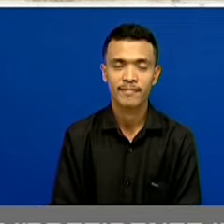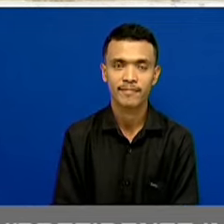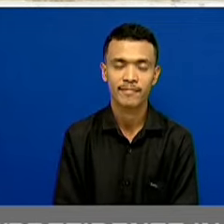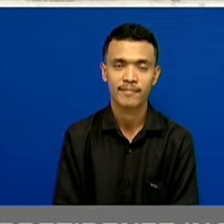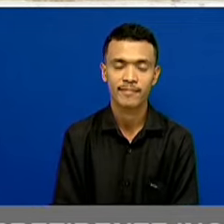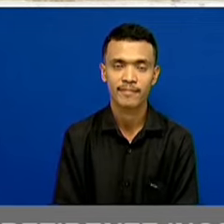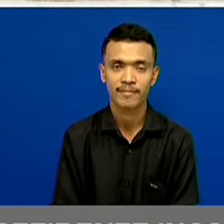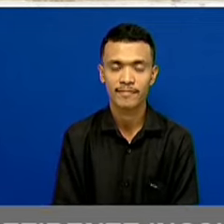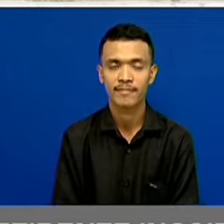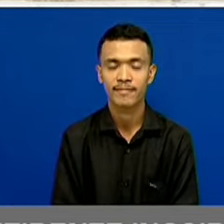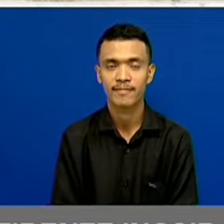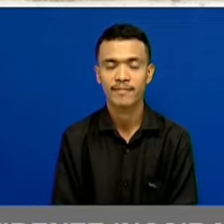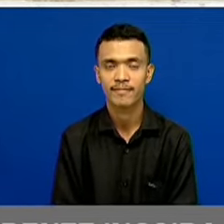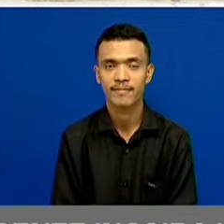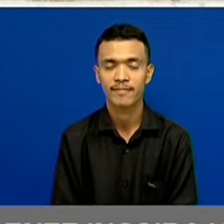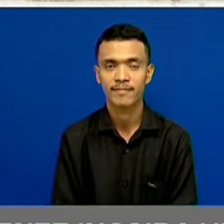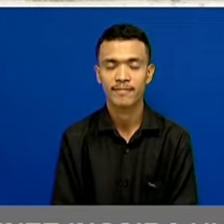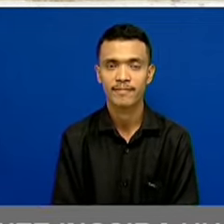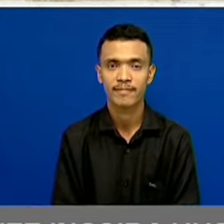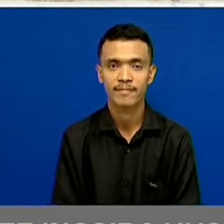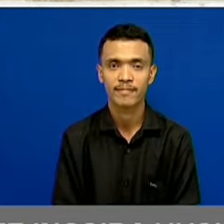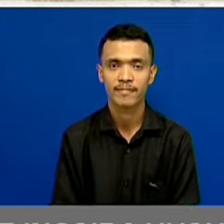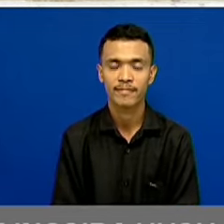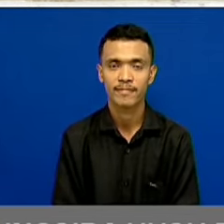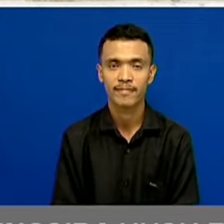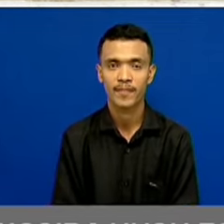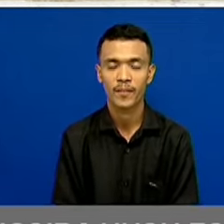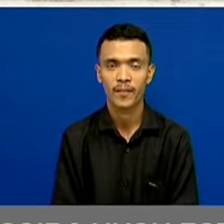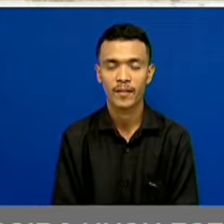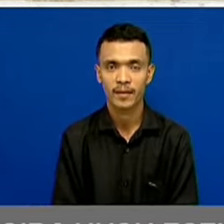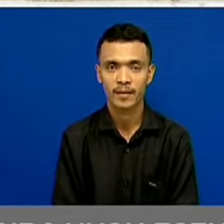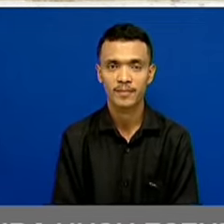hau ersilia rego ho domingo strindade entrega higas baia estudio central ho de acompanha notisia seluk tirmai.